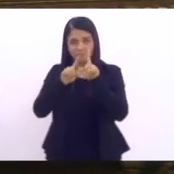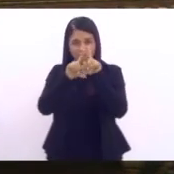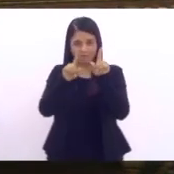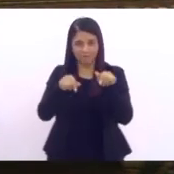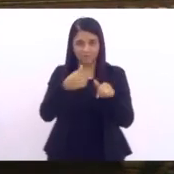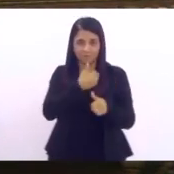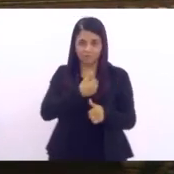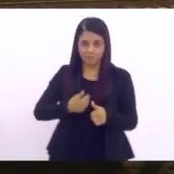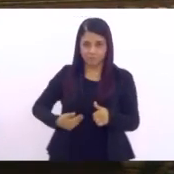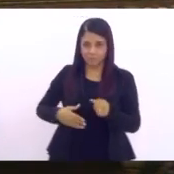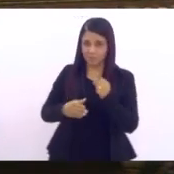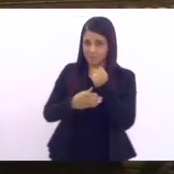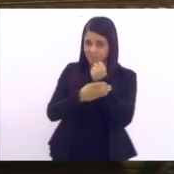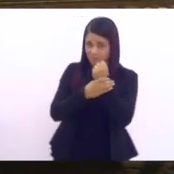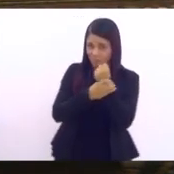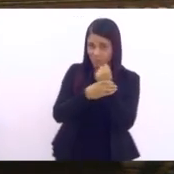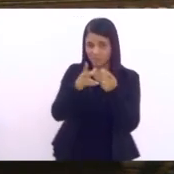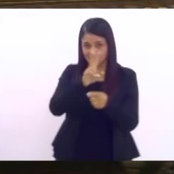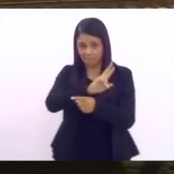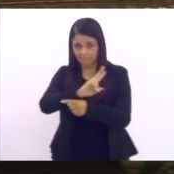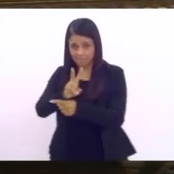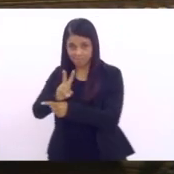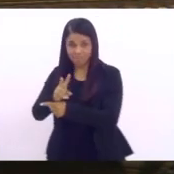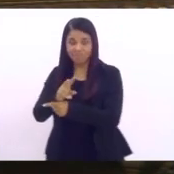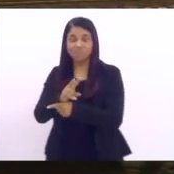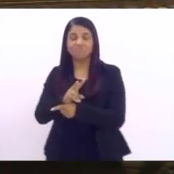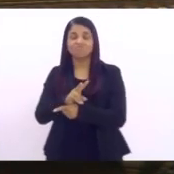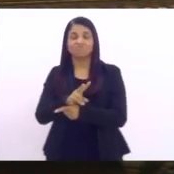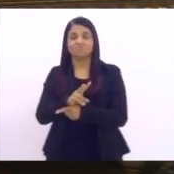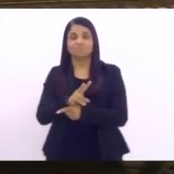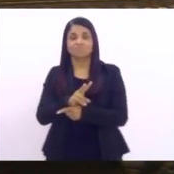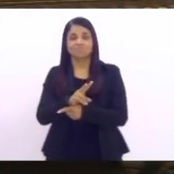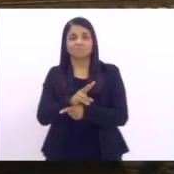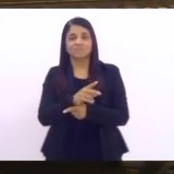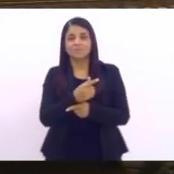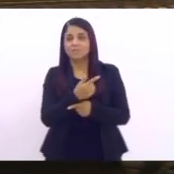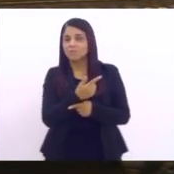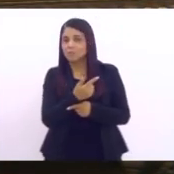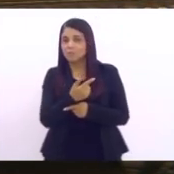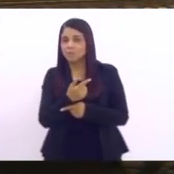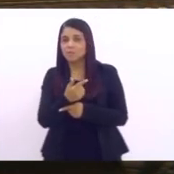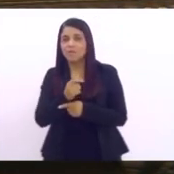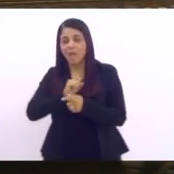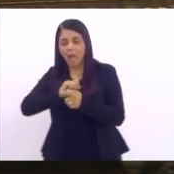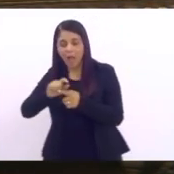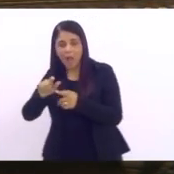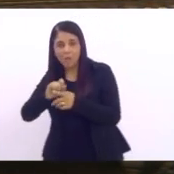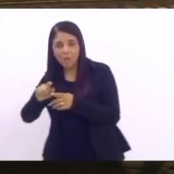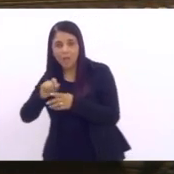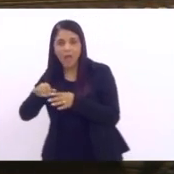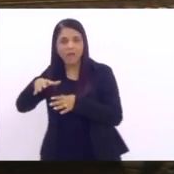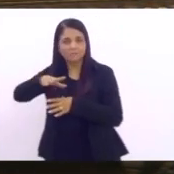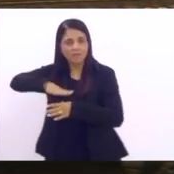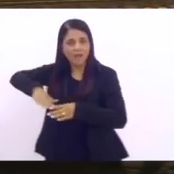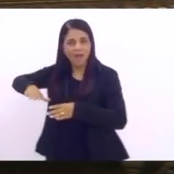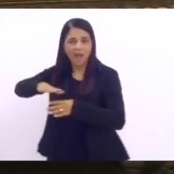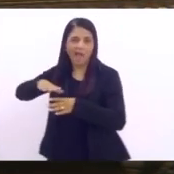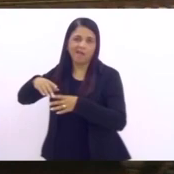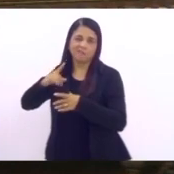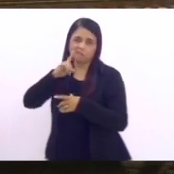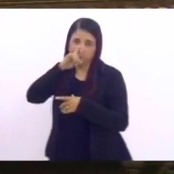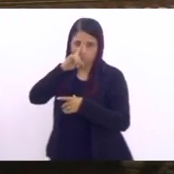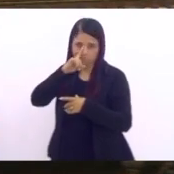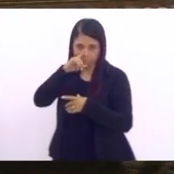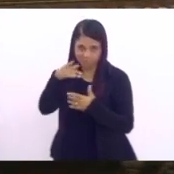que muitas das vezes possuem imóveis alugados dentro de áreas conflagradas. Então, senhora presidente... Deputado, me